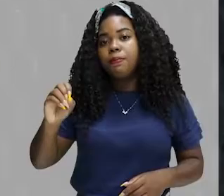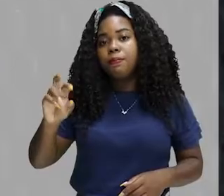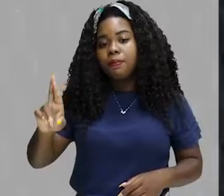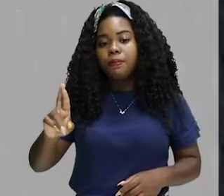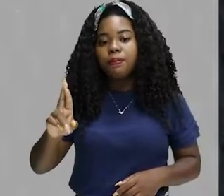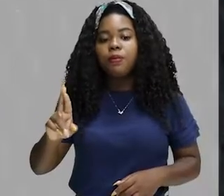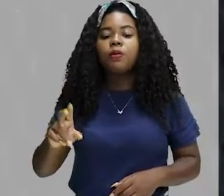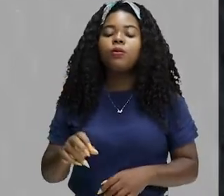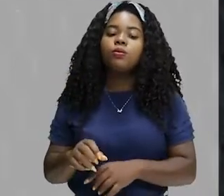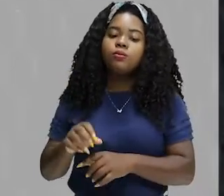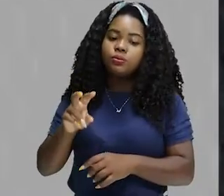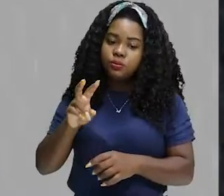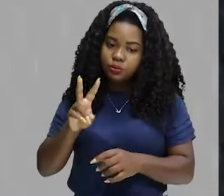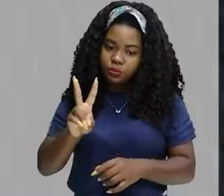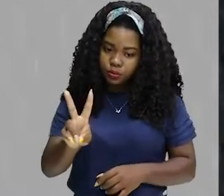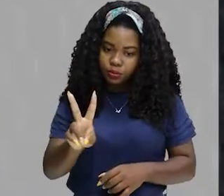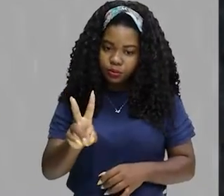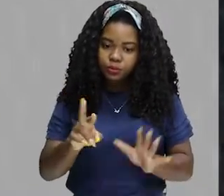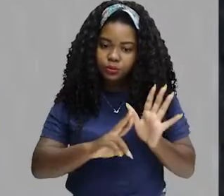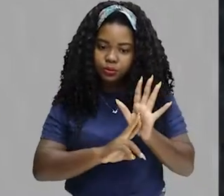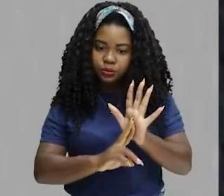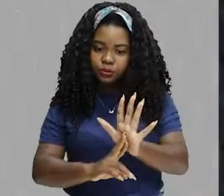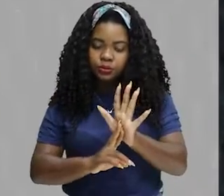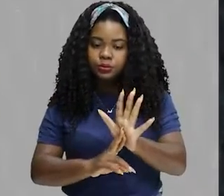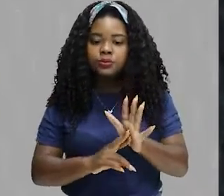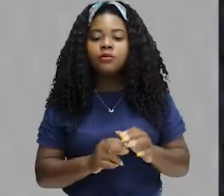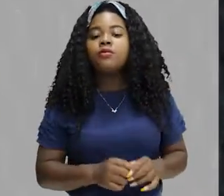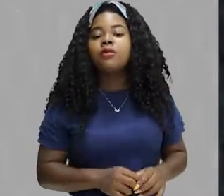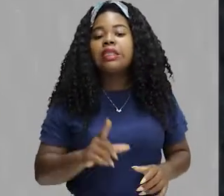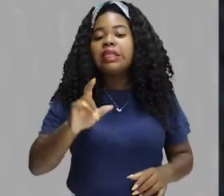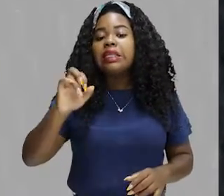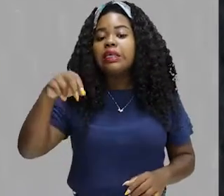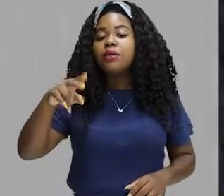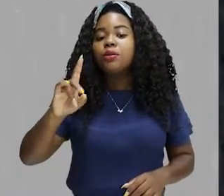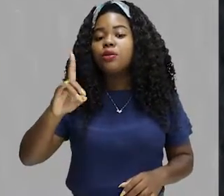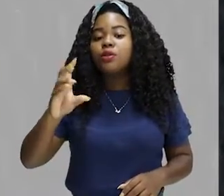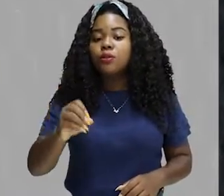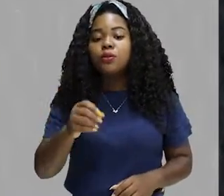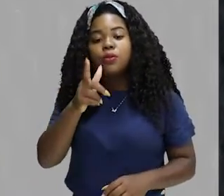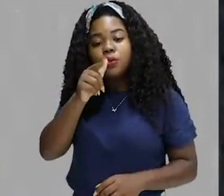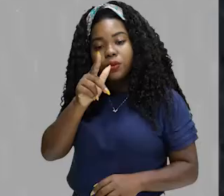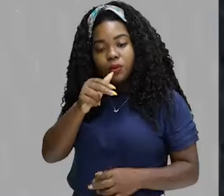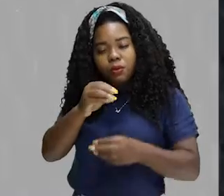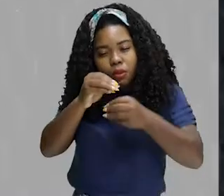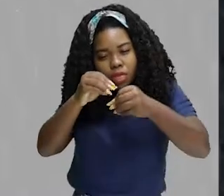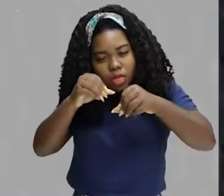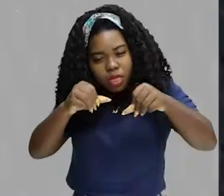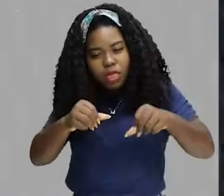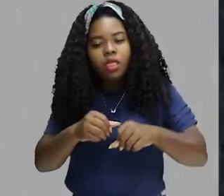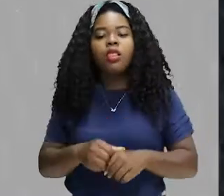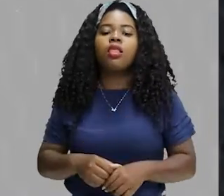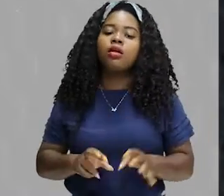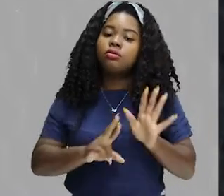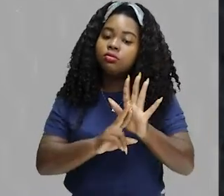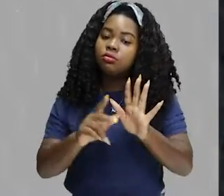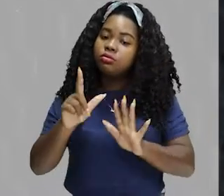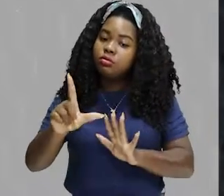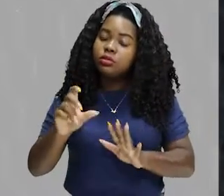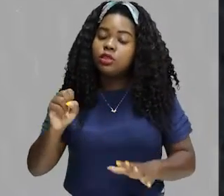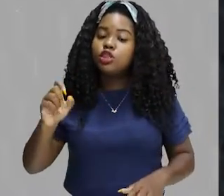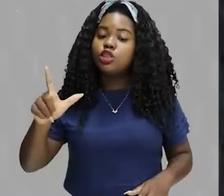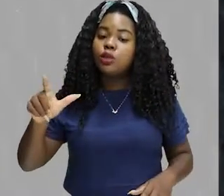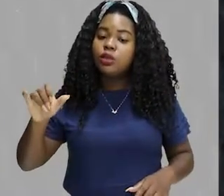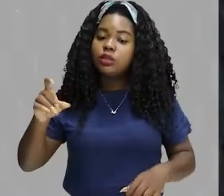de líquido, S de sólido, né? A presença de moléculas ou íons em solução, né?